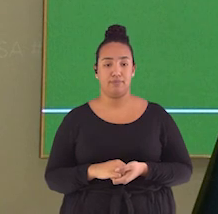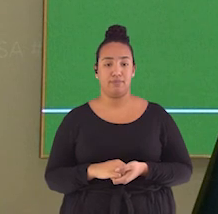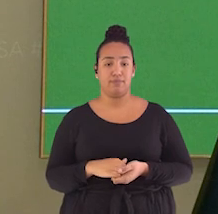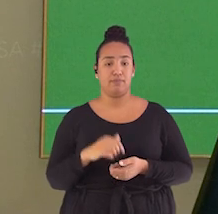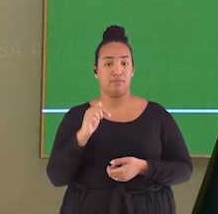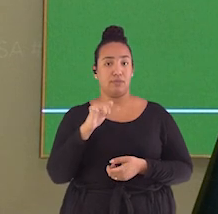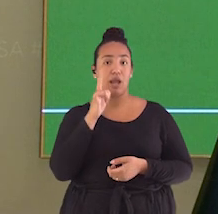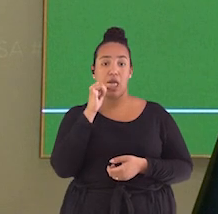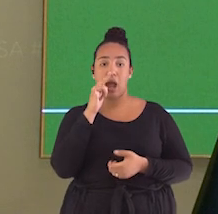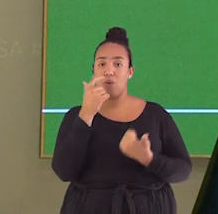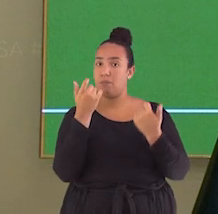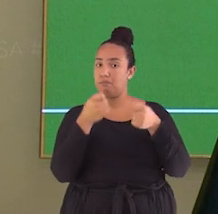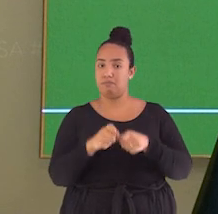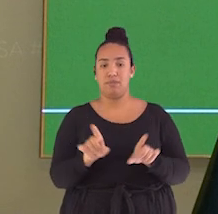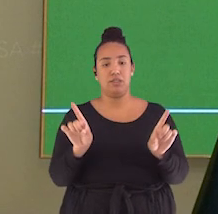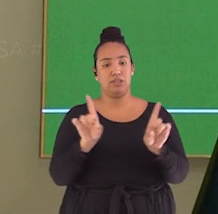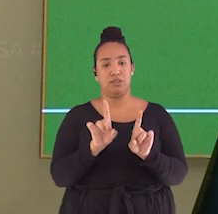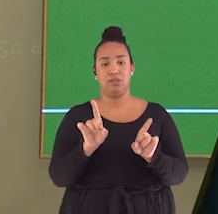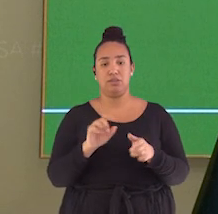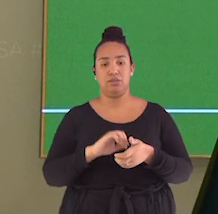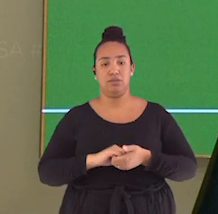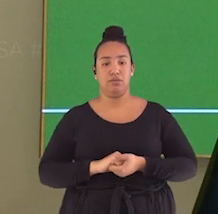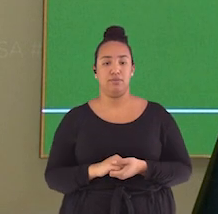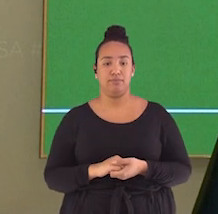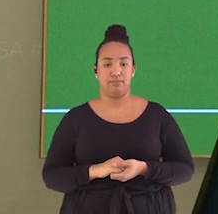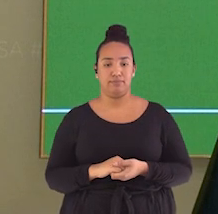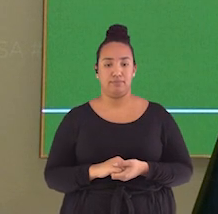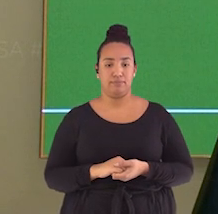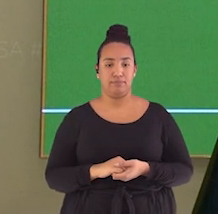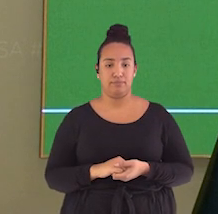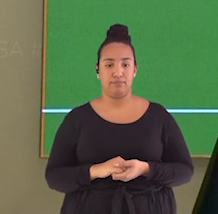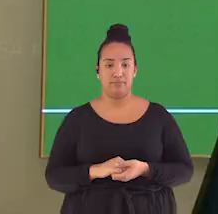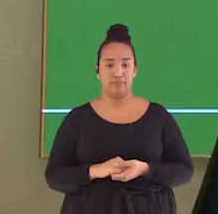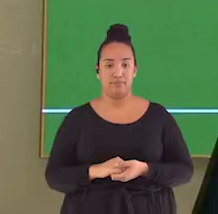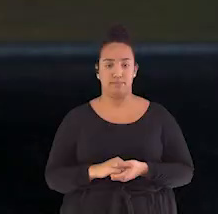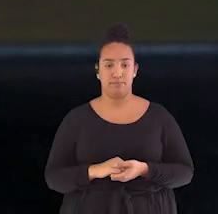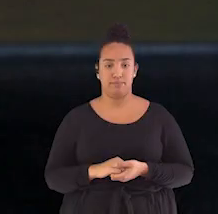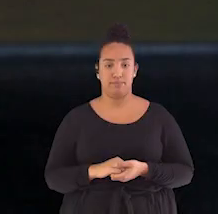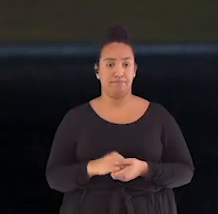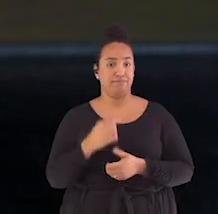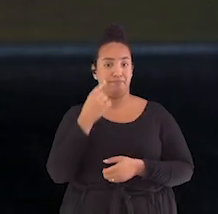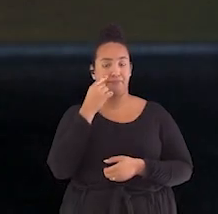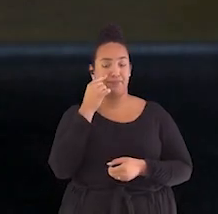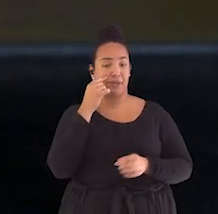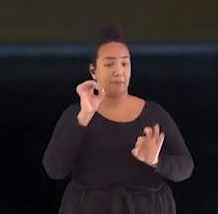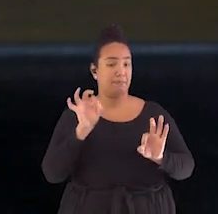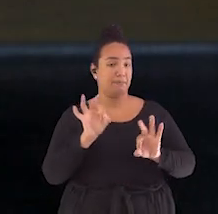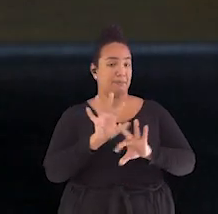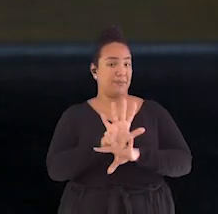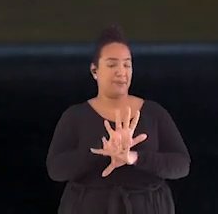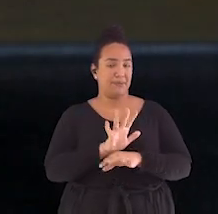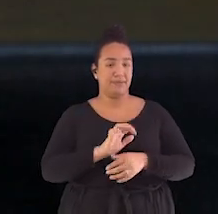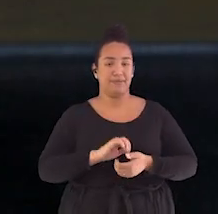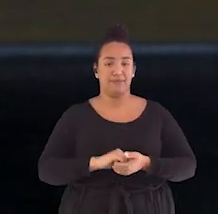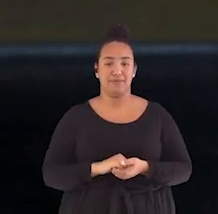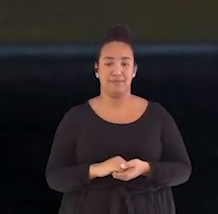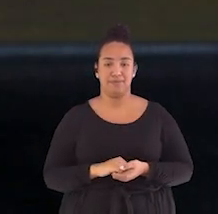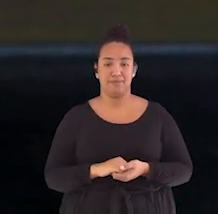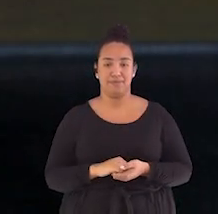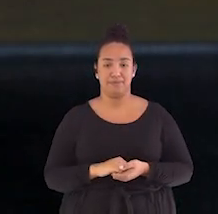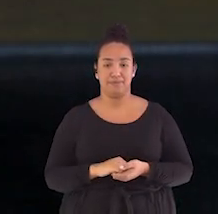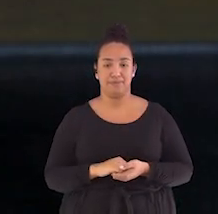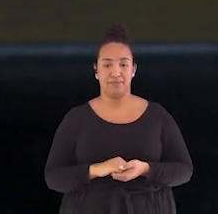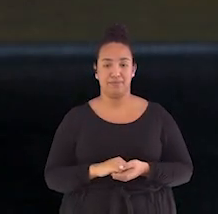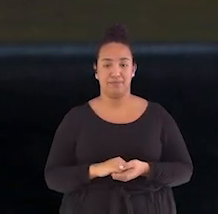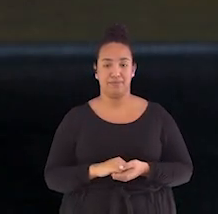de água neste caso. Vou virar na sacolinha e pronto. Virou!